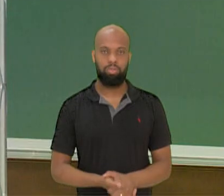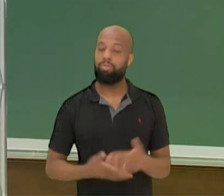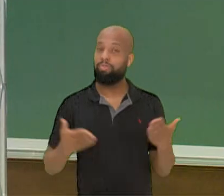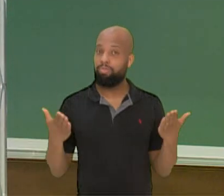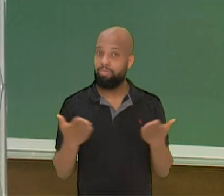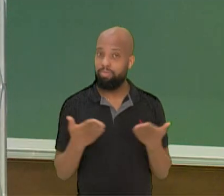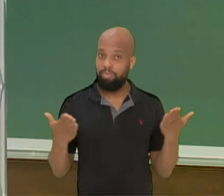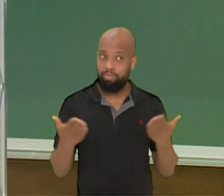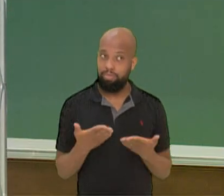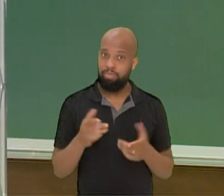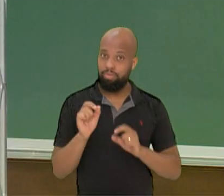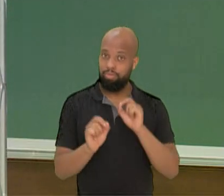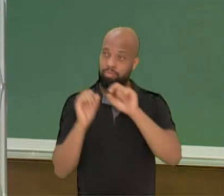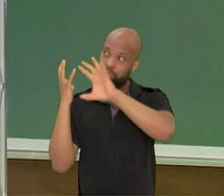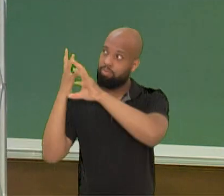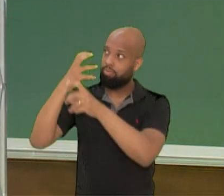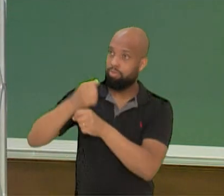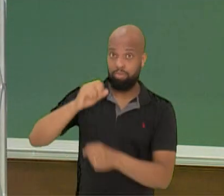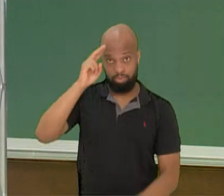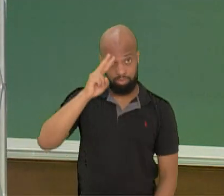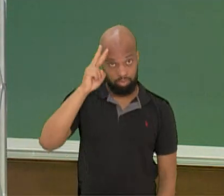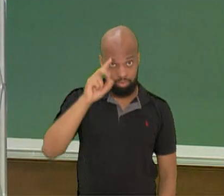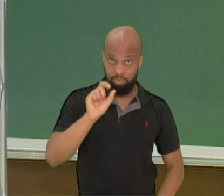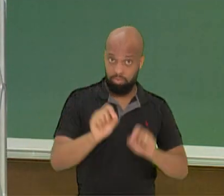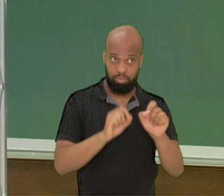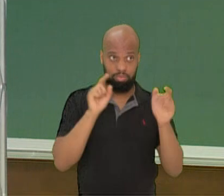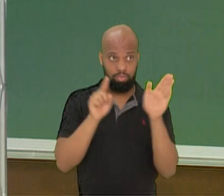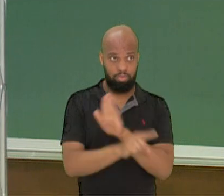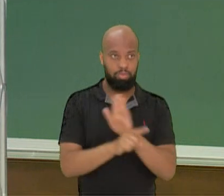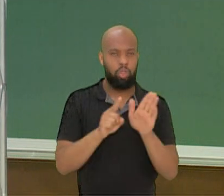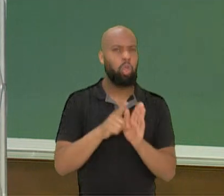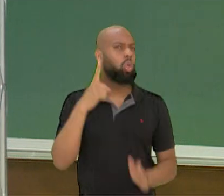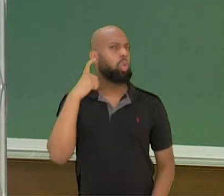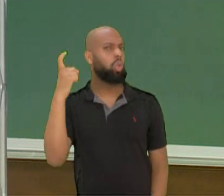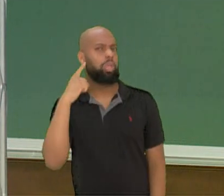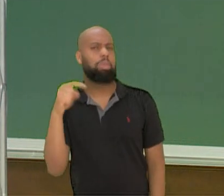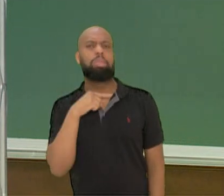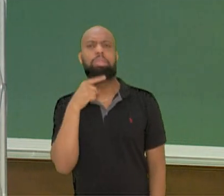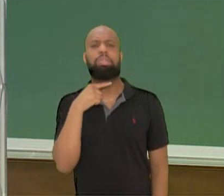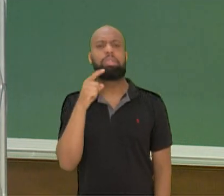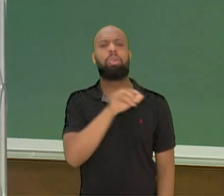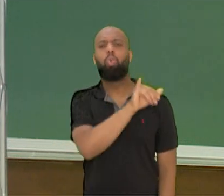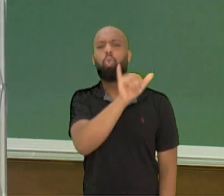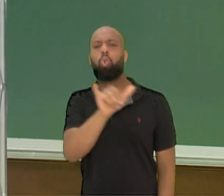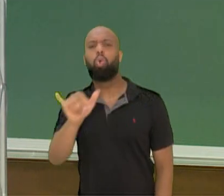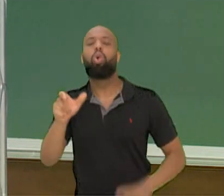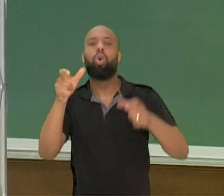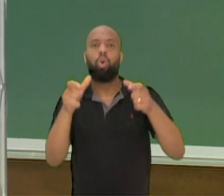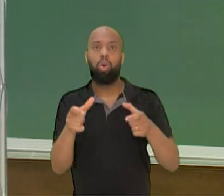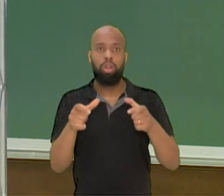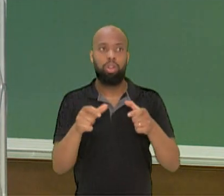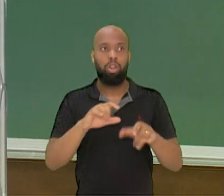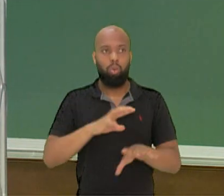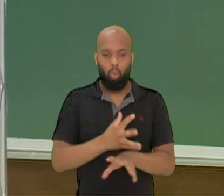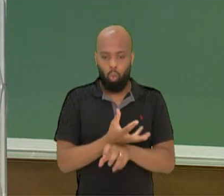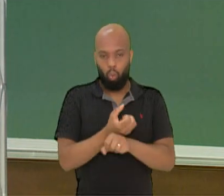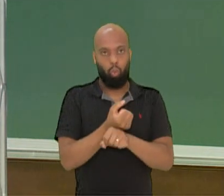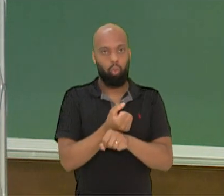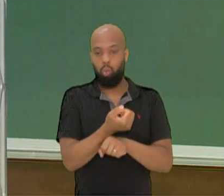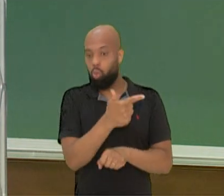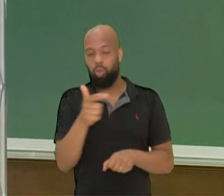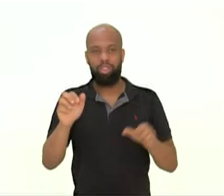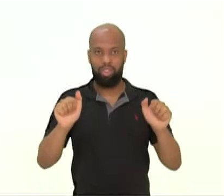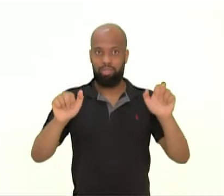Vamos lá então, pessoal, retomando a ideia do nosso quiz, olha o que ele fala ali, ó. O som não pode se propagar no vácuo, porque assim, é uma onda mecânica,